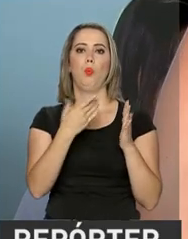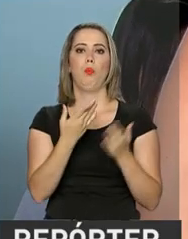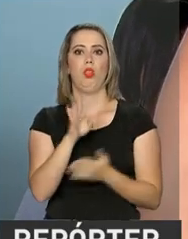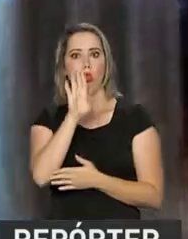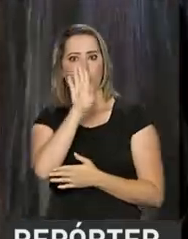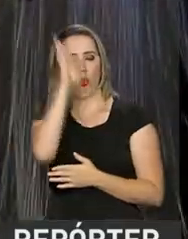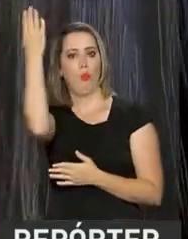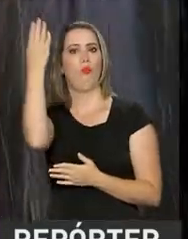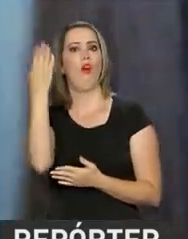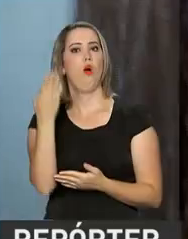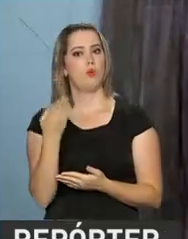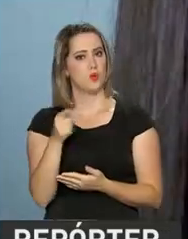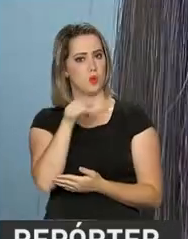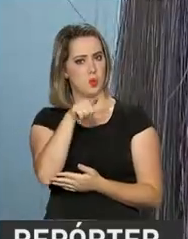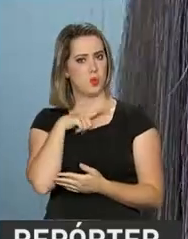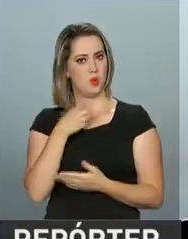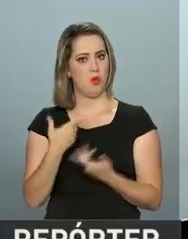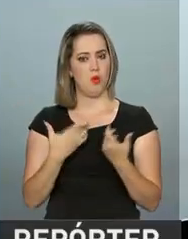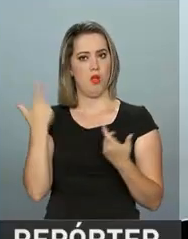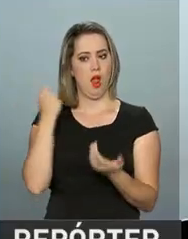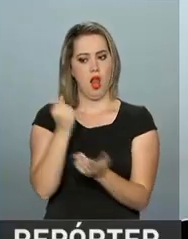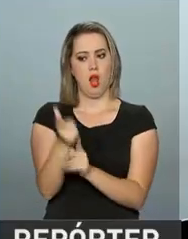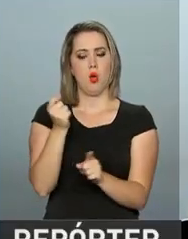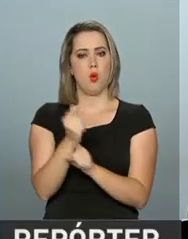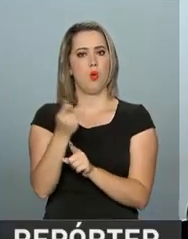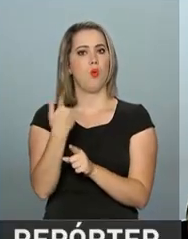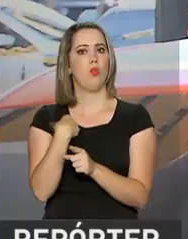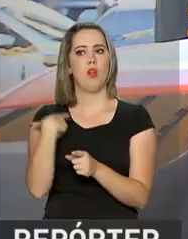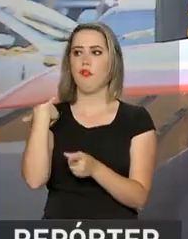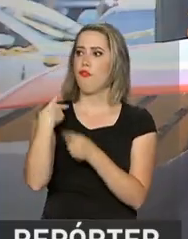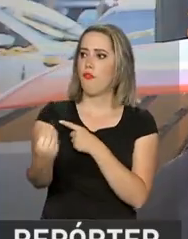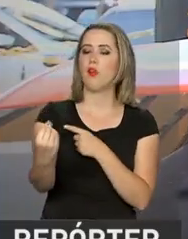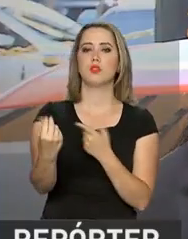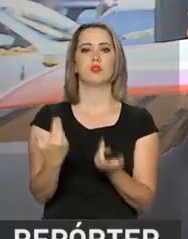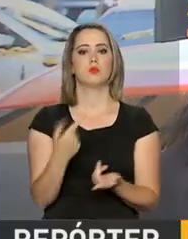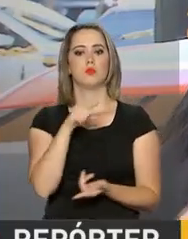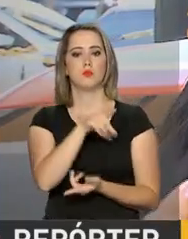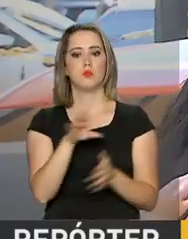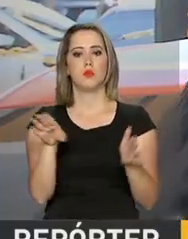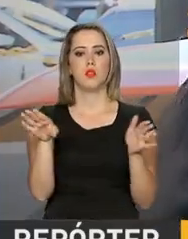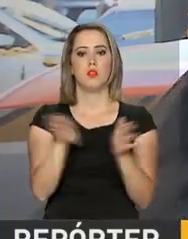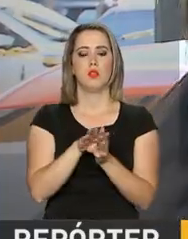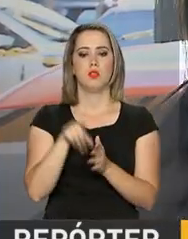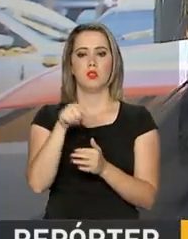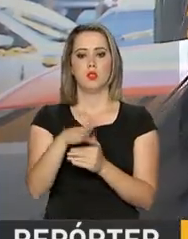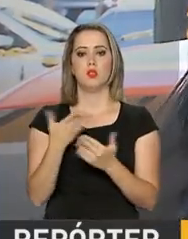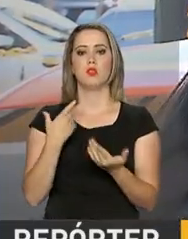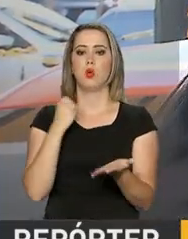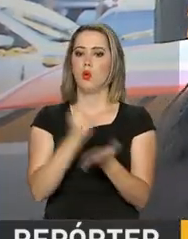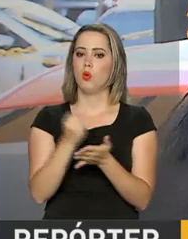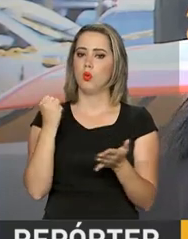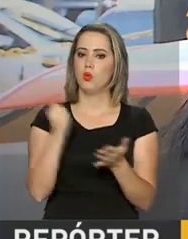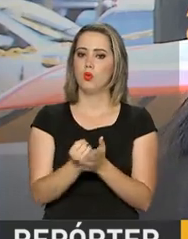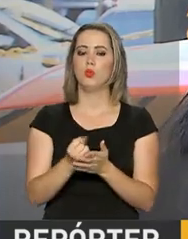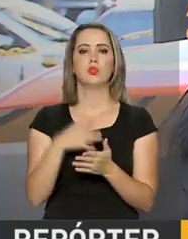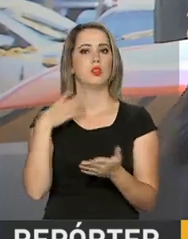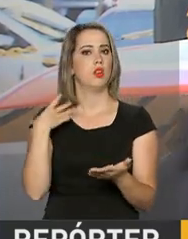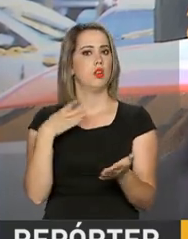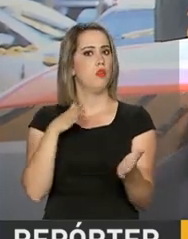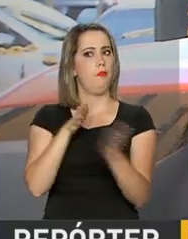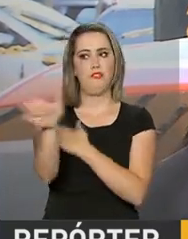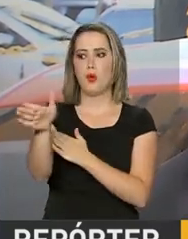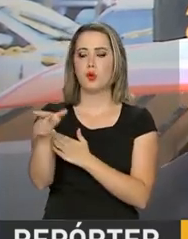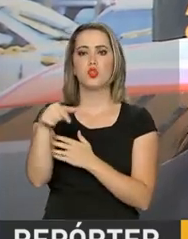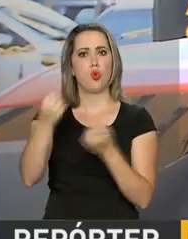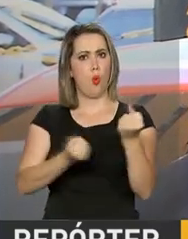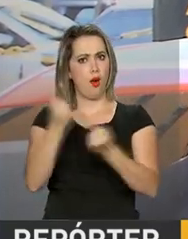e não devolvem o prejuízo passa dos R 300.000 eles chegam abrem contrato leva o veículo tudo como